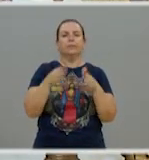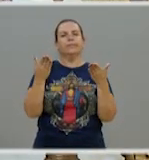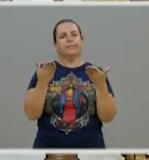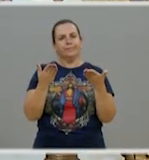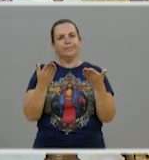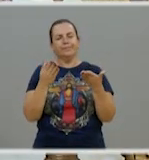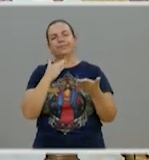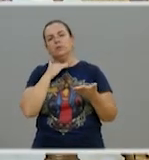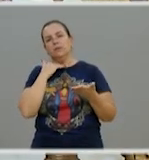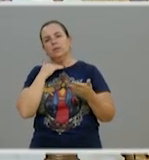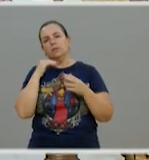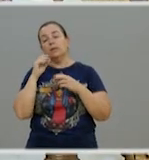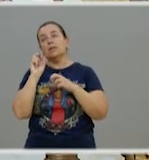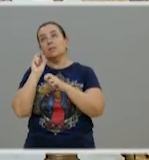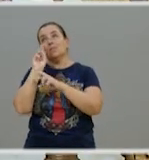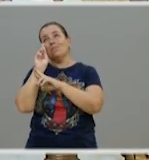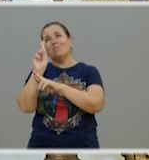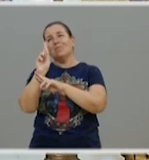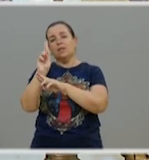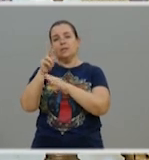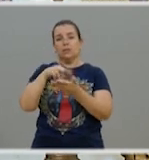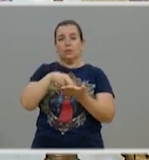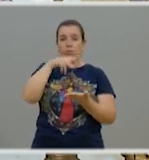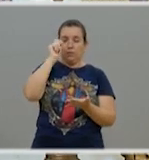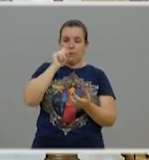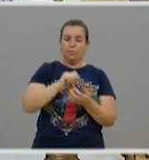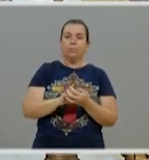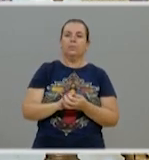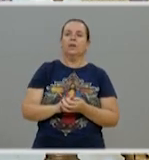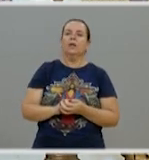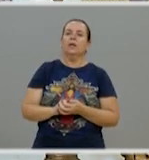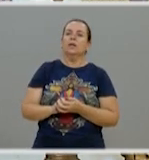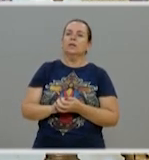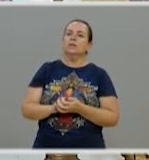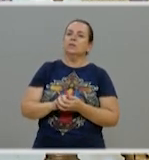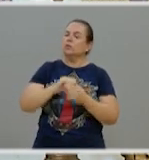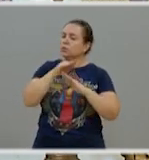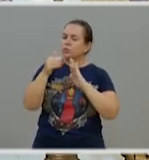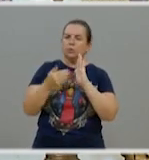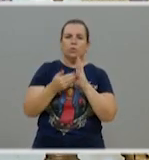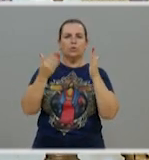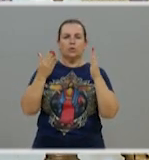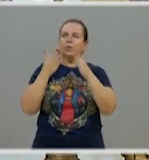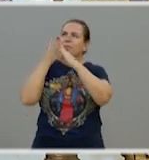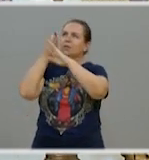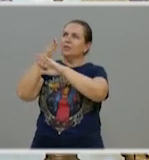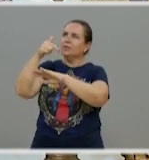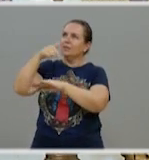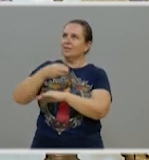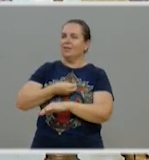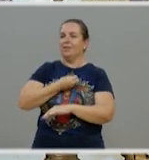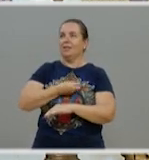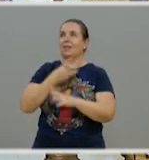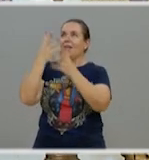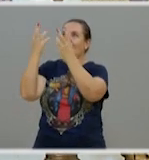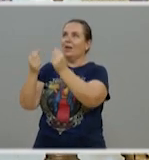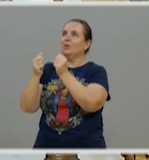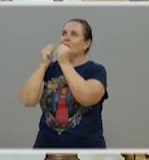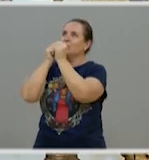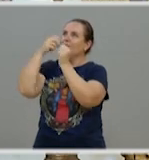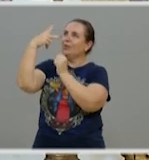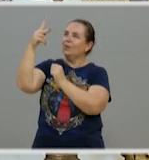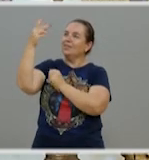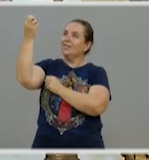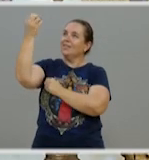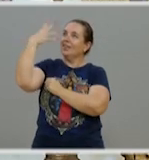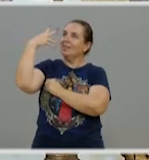irmãs que morreram na esperança da ressurreição, e de todos os que partiram desta vida. Acolhei-os